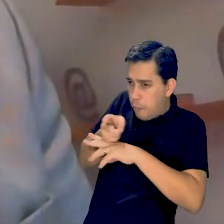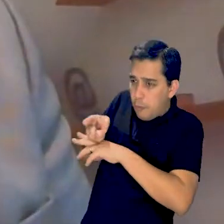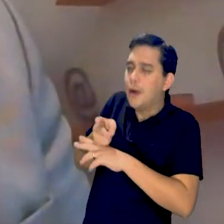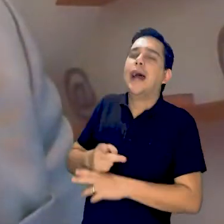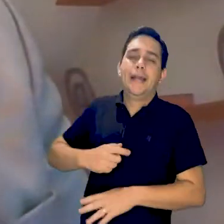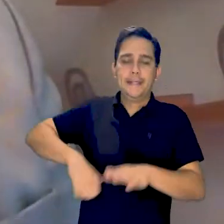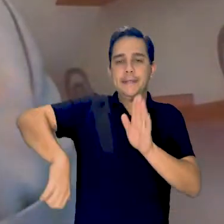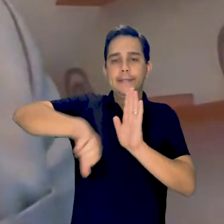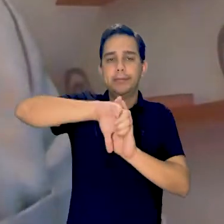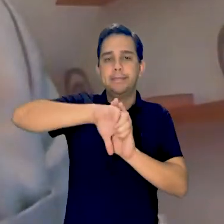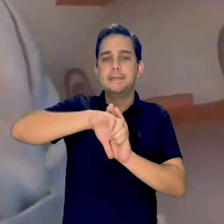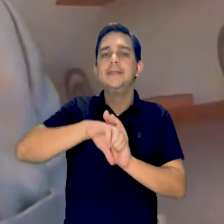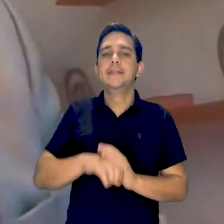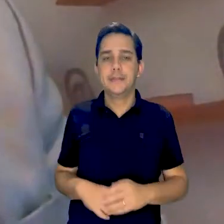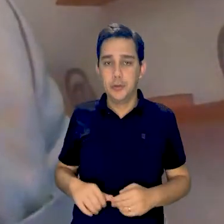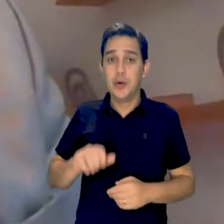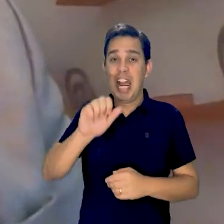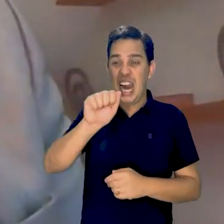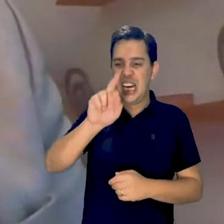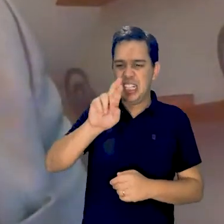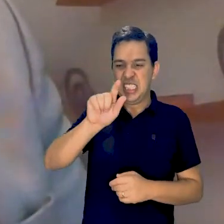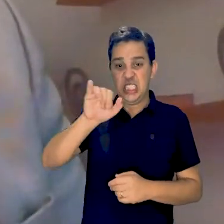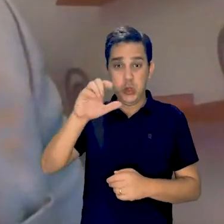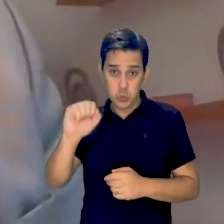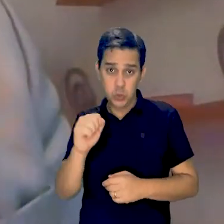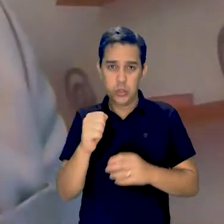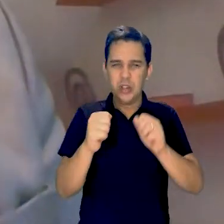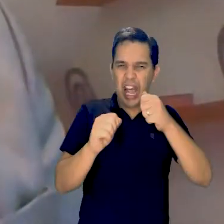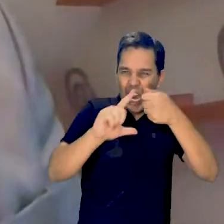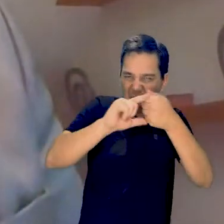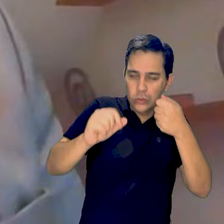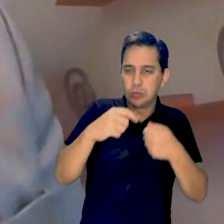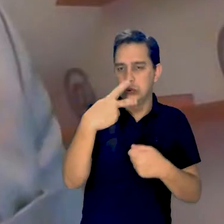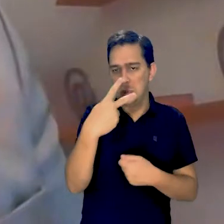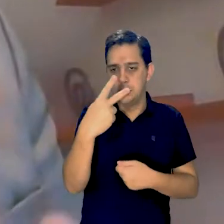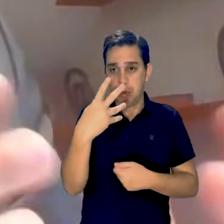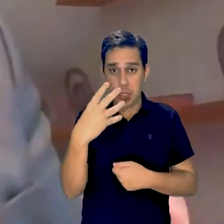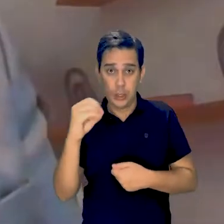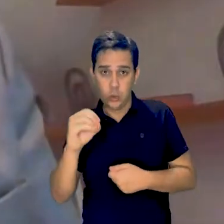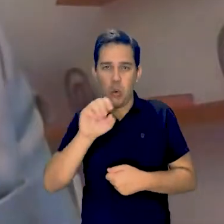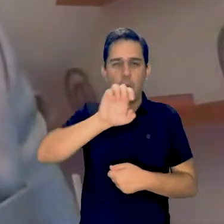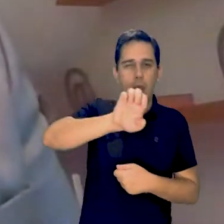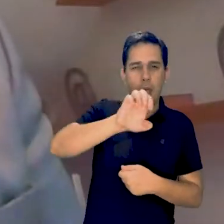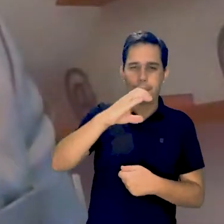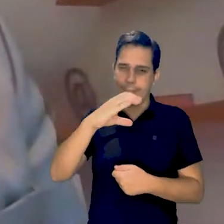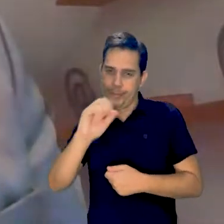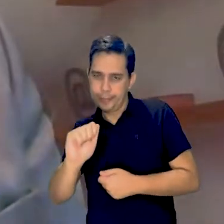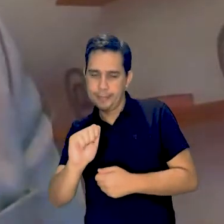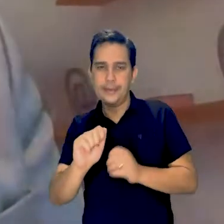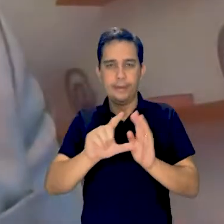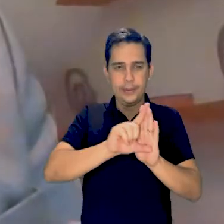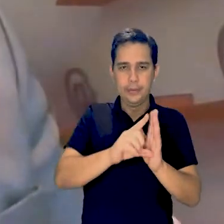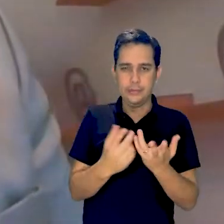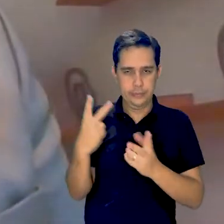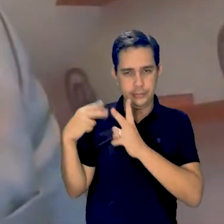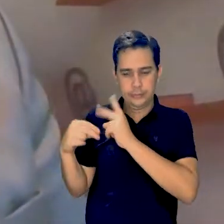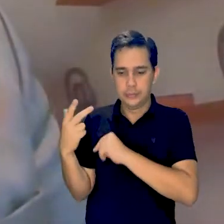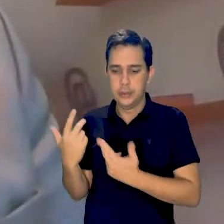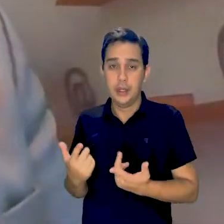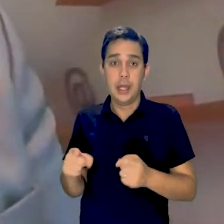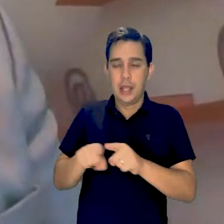que ele responda pelo artigo 240 do ECA, como já explicitado, aquelas condutas de